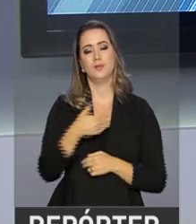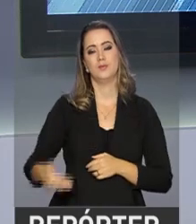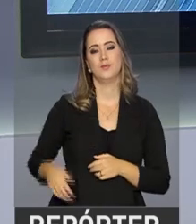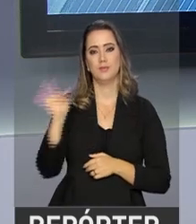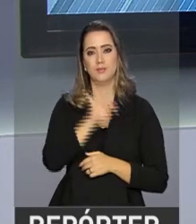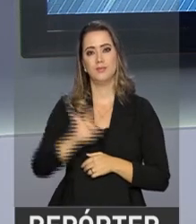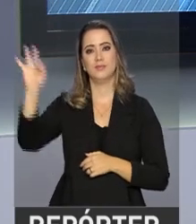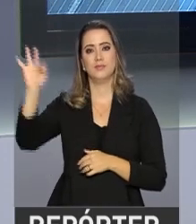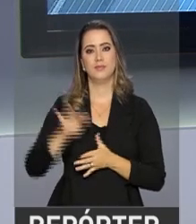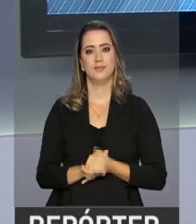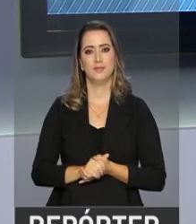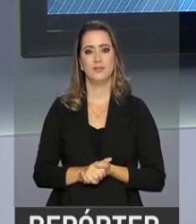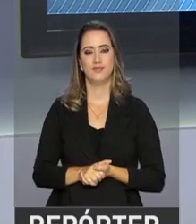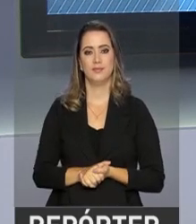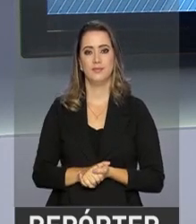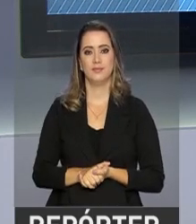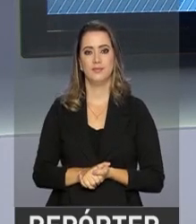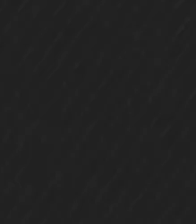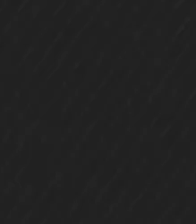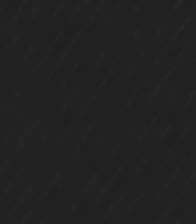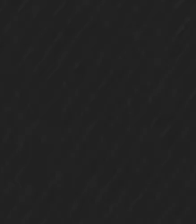nbr a tv do governo federal